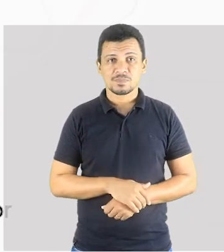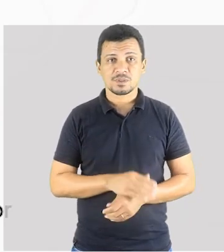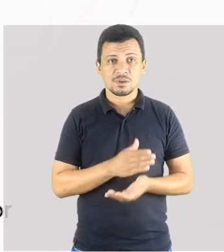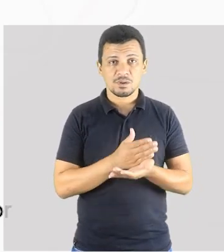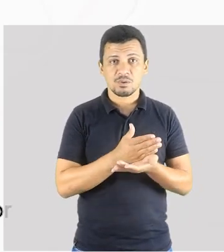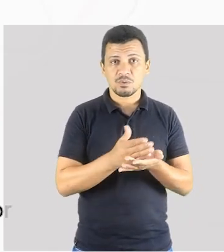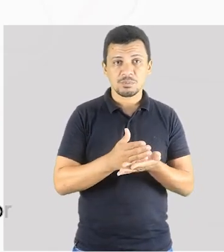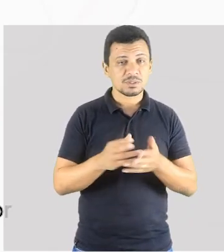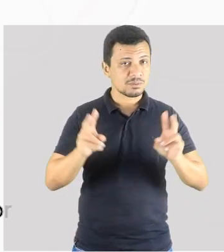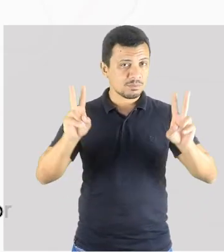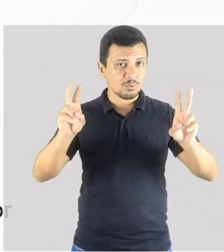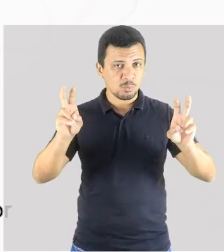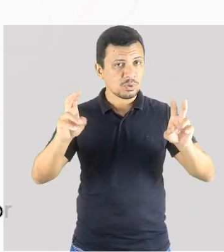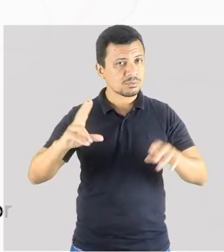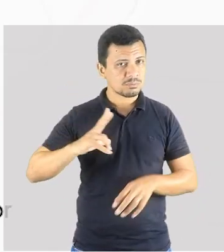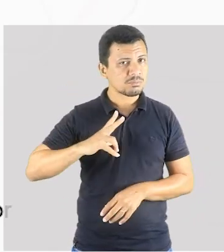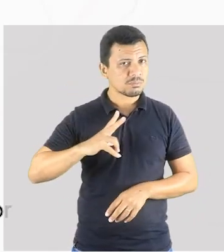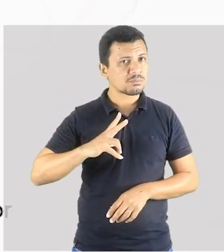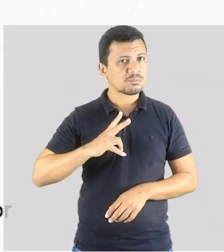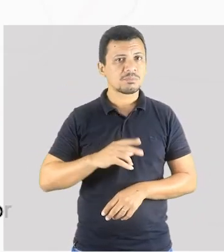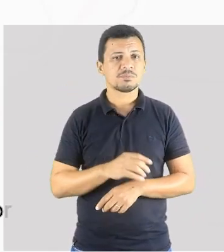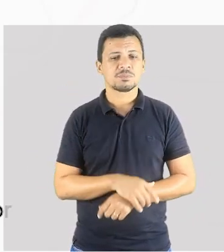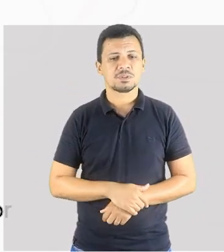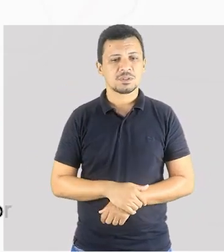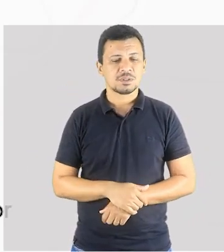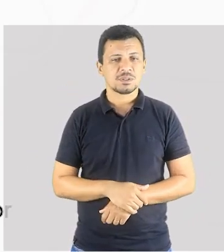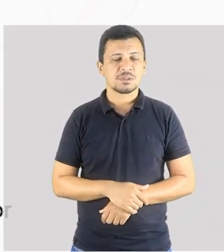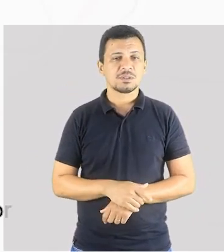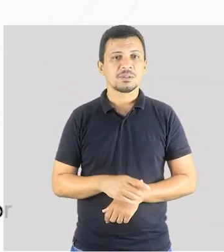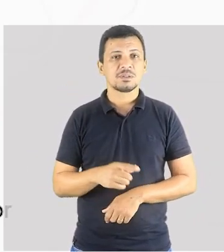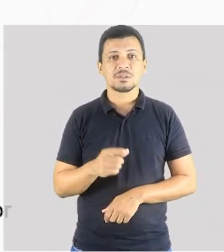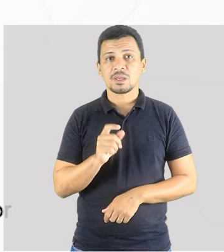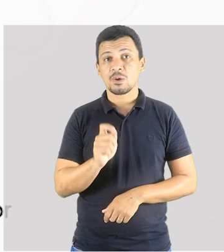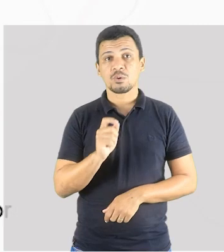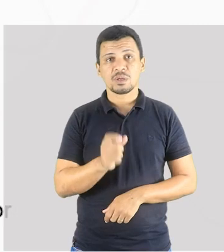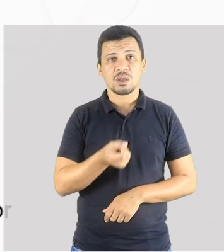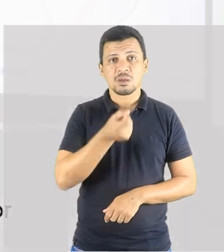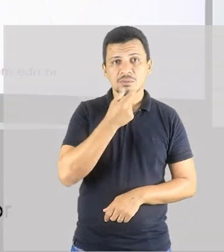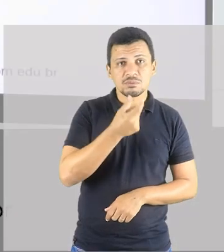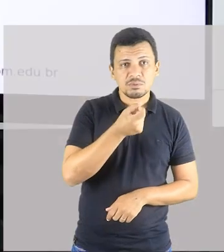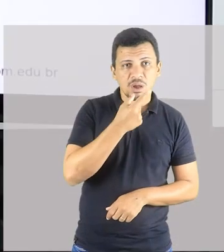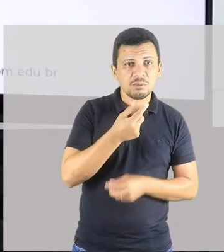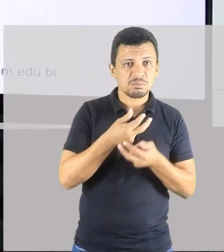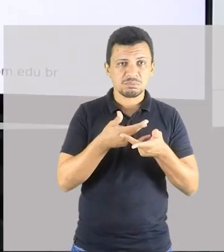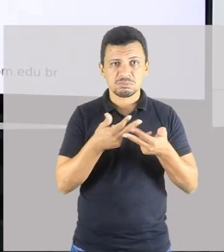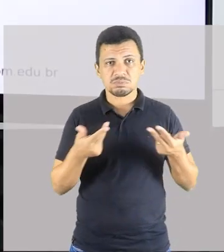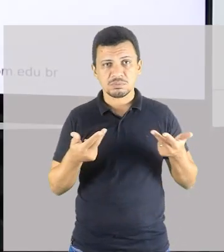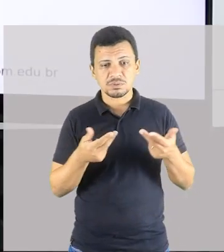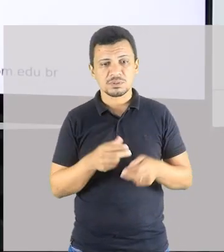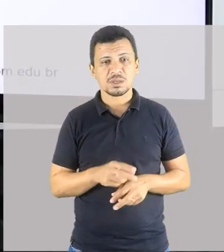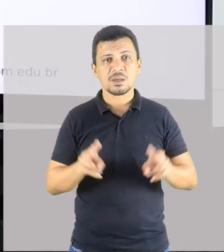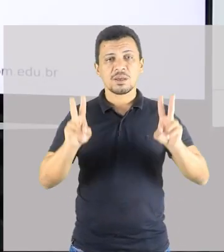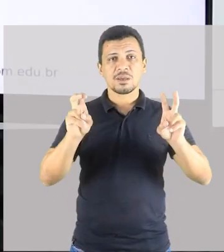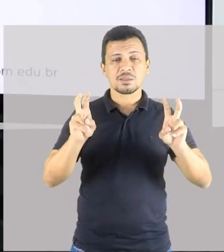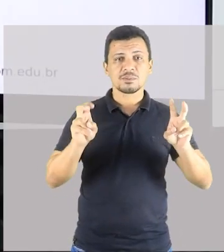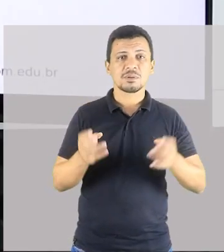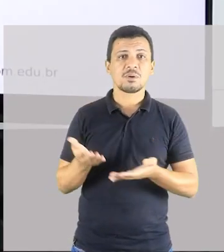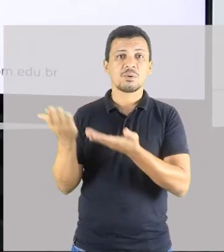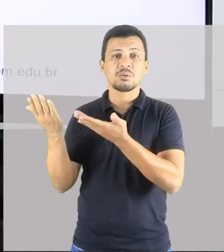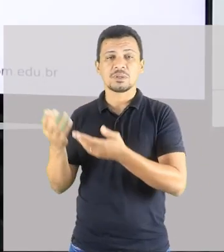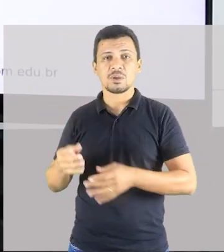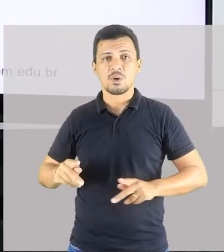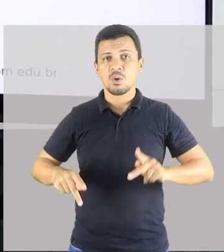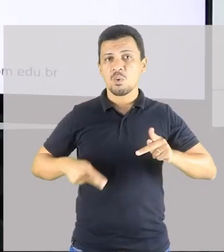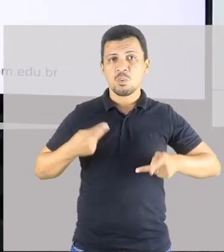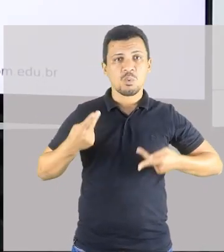no assunto específico de esteroides anabolizantes, que são drogas, a gente precisa falar sobre a testosterona, que é